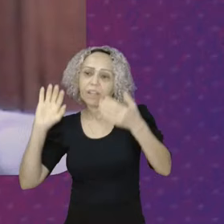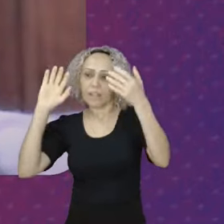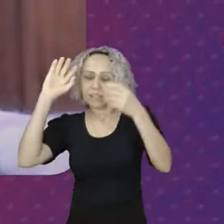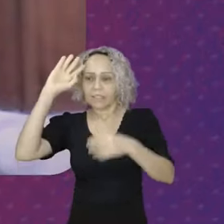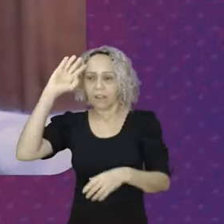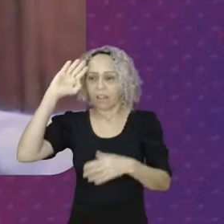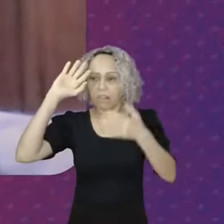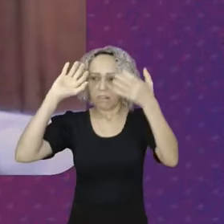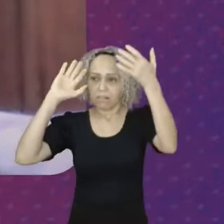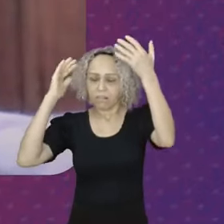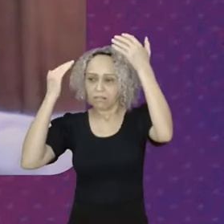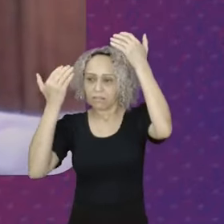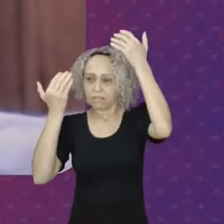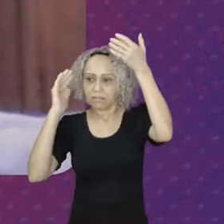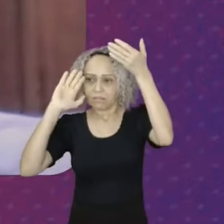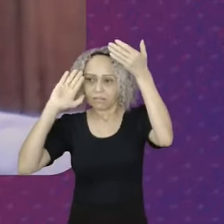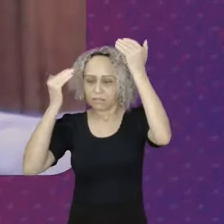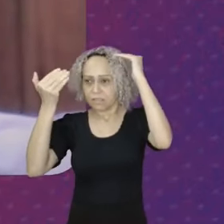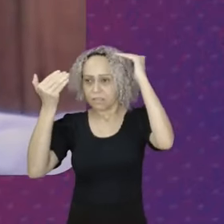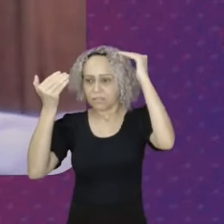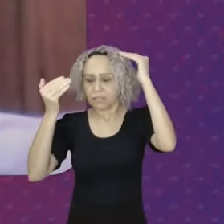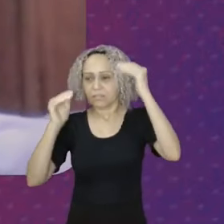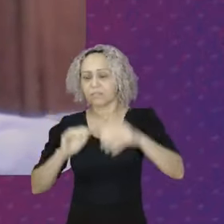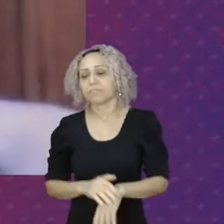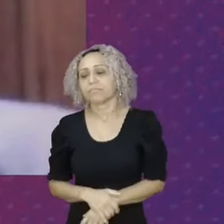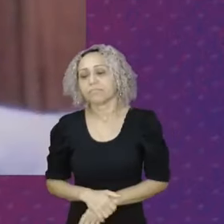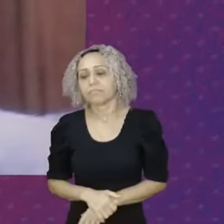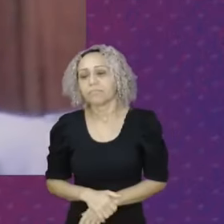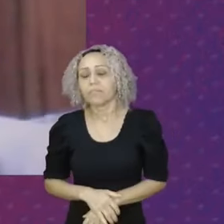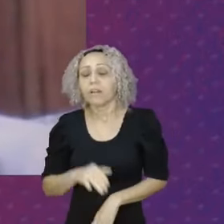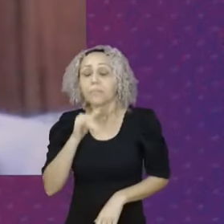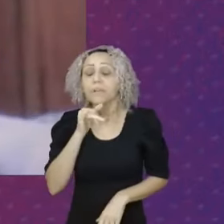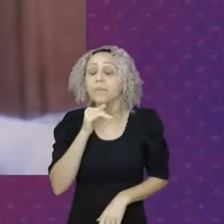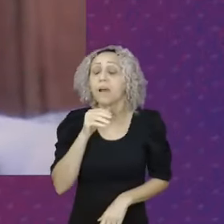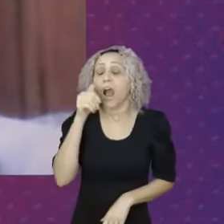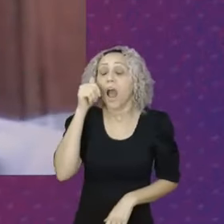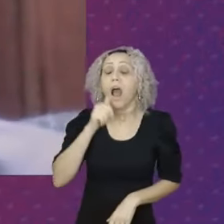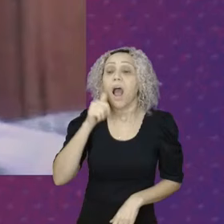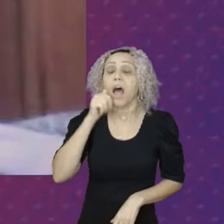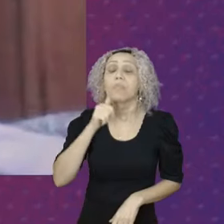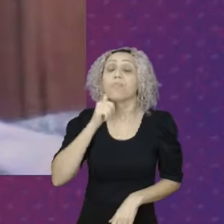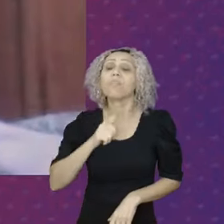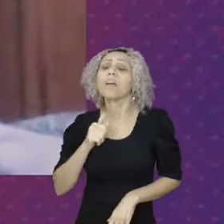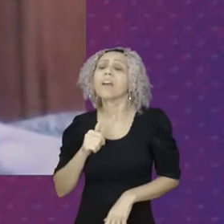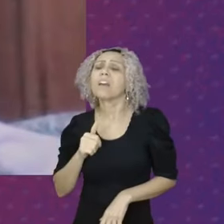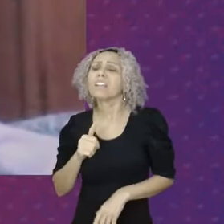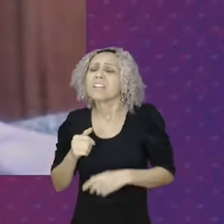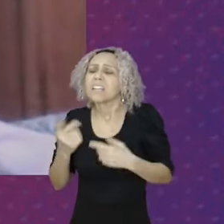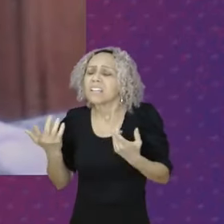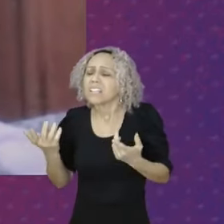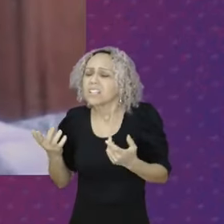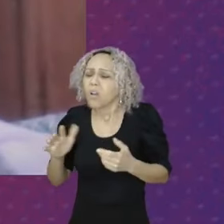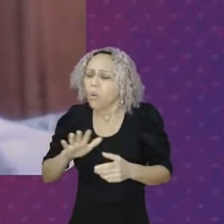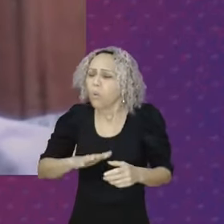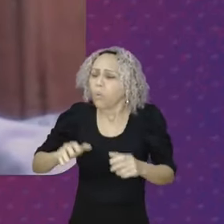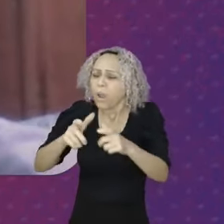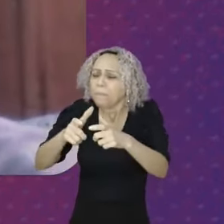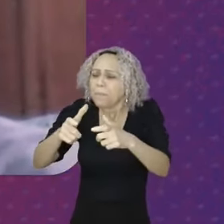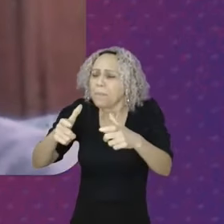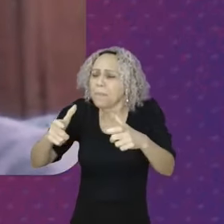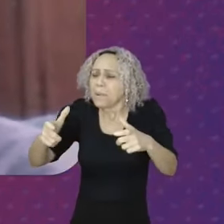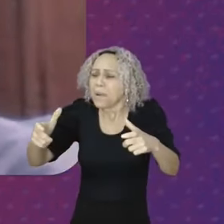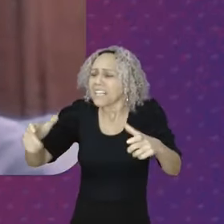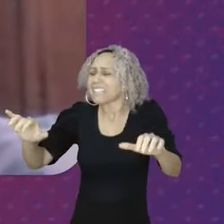que as pessoas as pessoas mulheres com eh com maiores vítimas de violência Como eu disse é a mulher com deficiência né